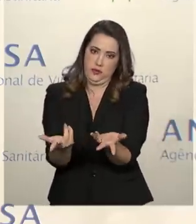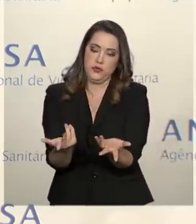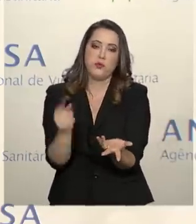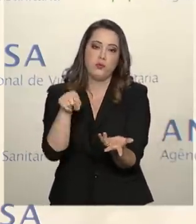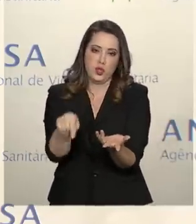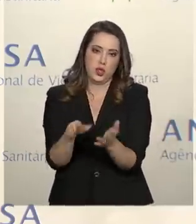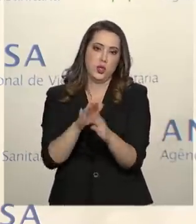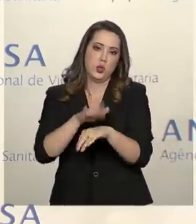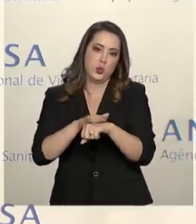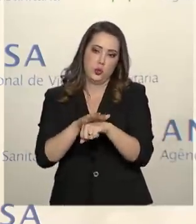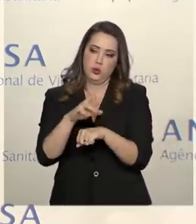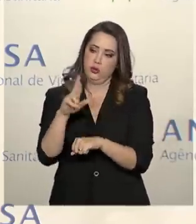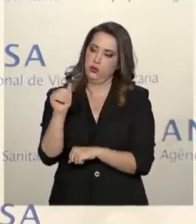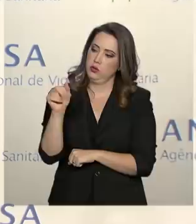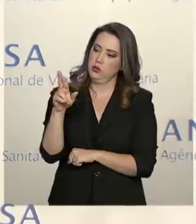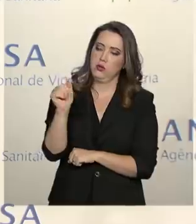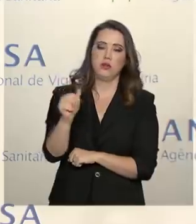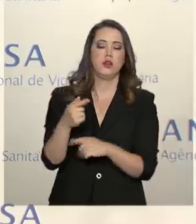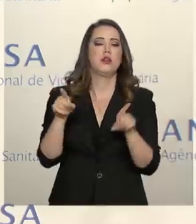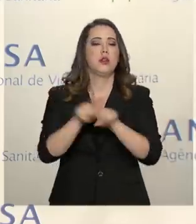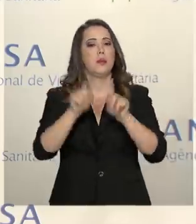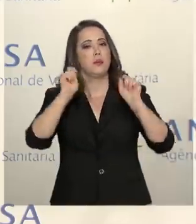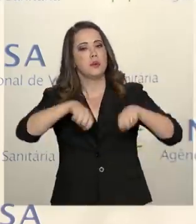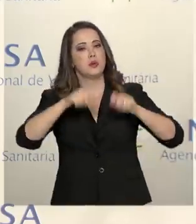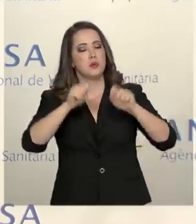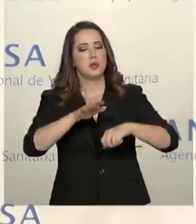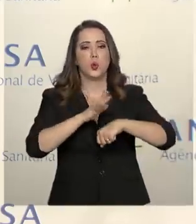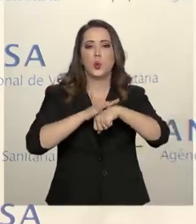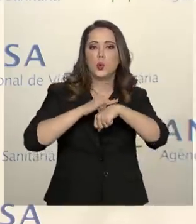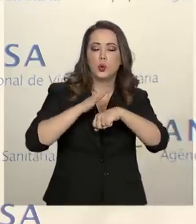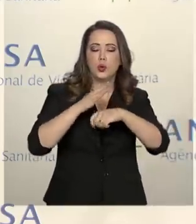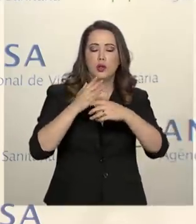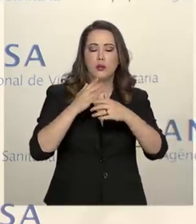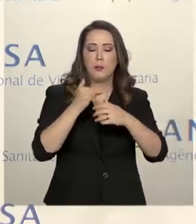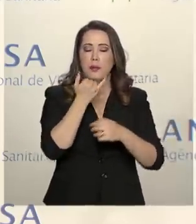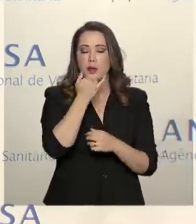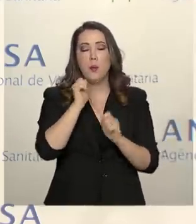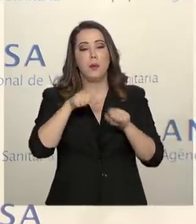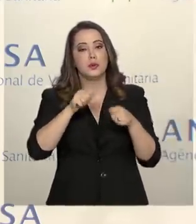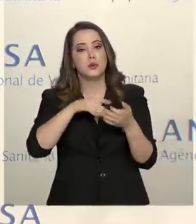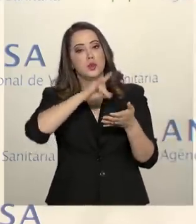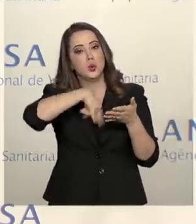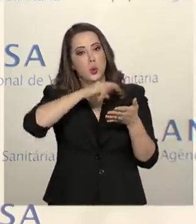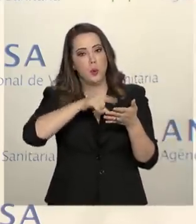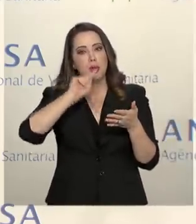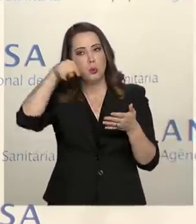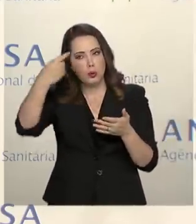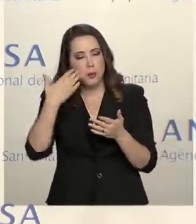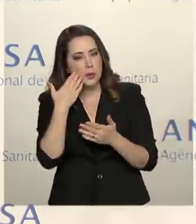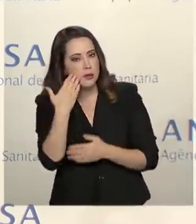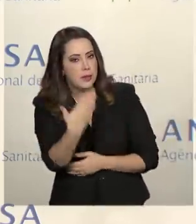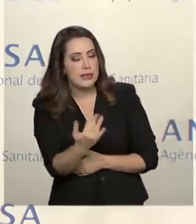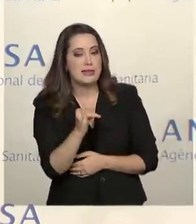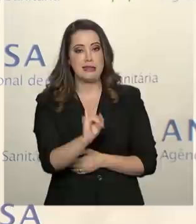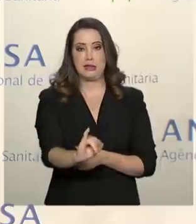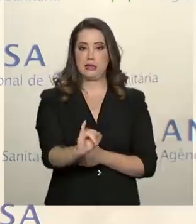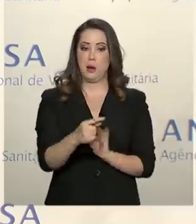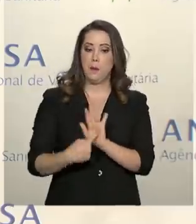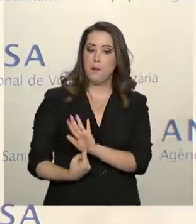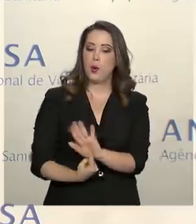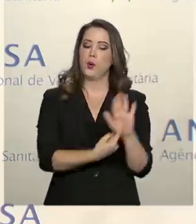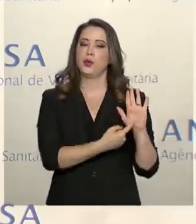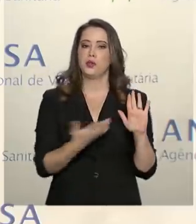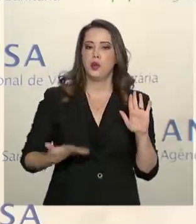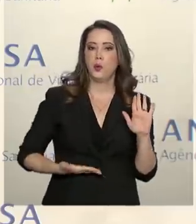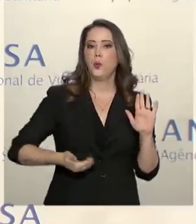e ela também permite que alguns documentos sejam apresentados após o registro desde que seja comprovada